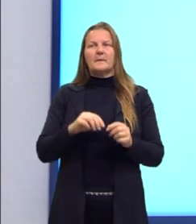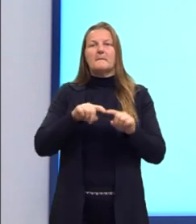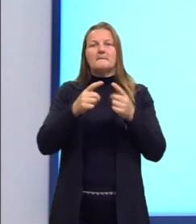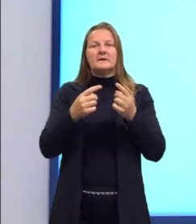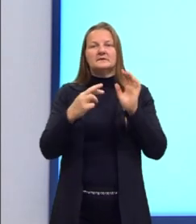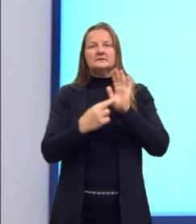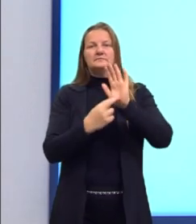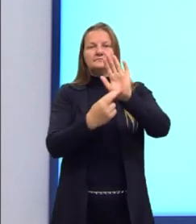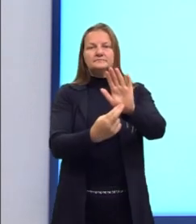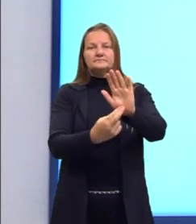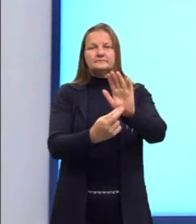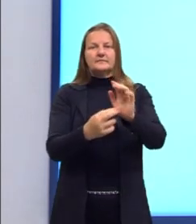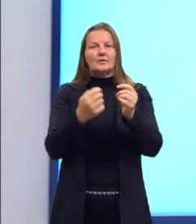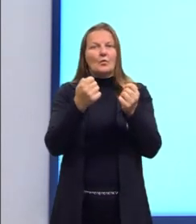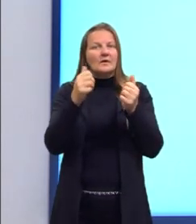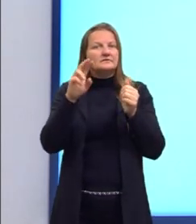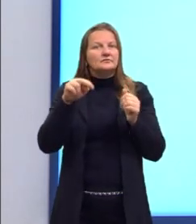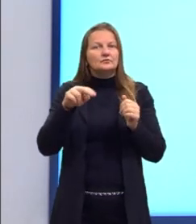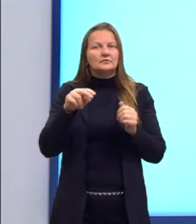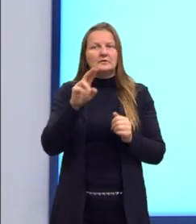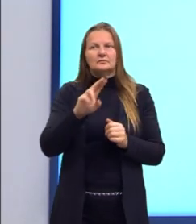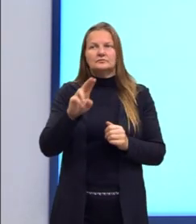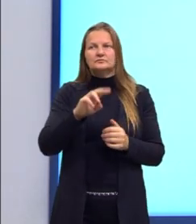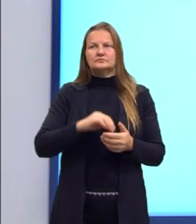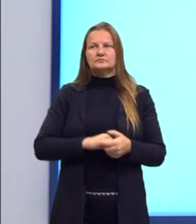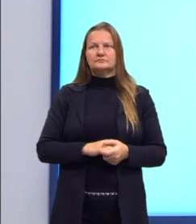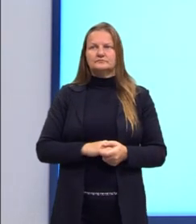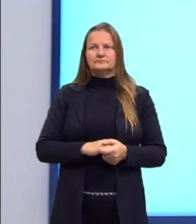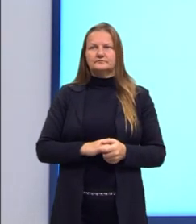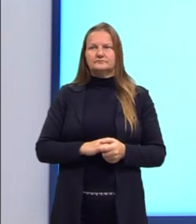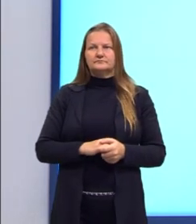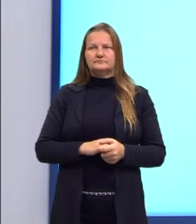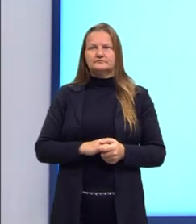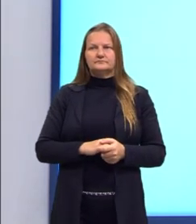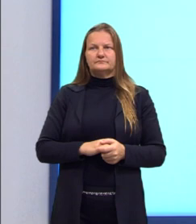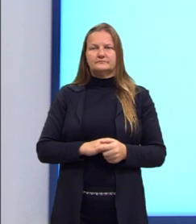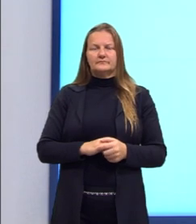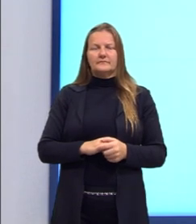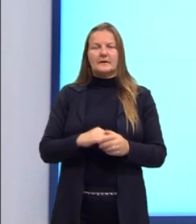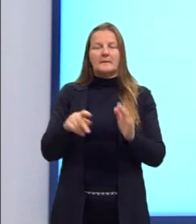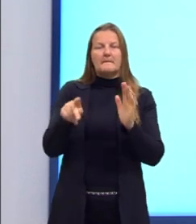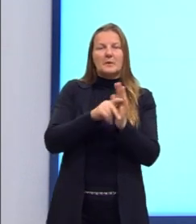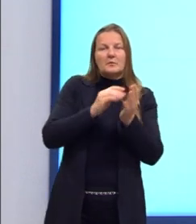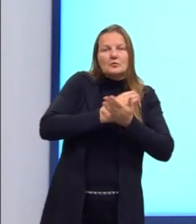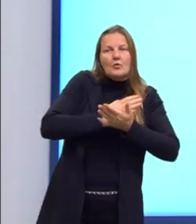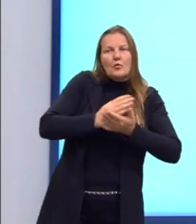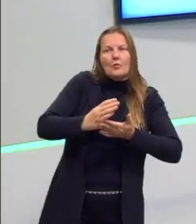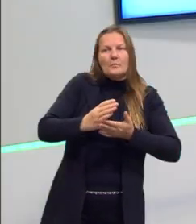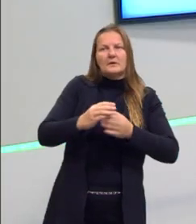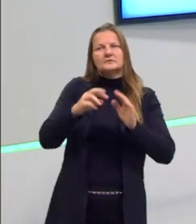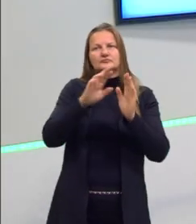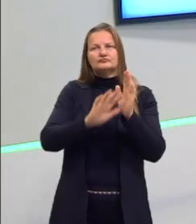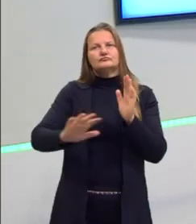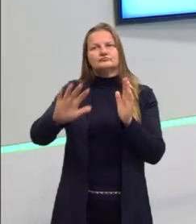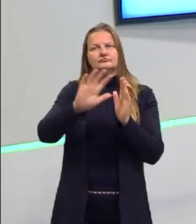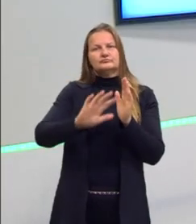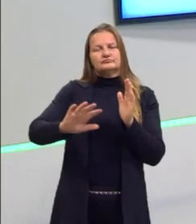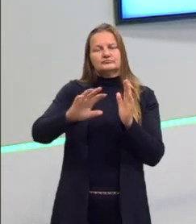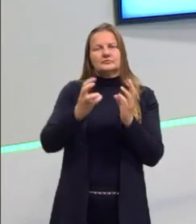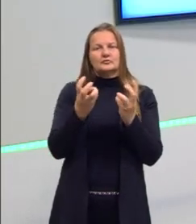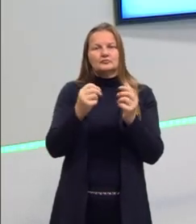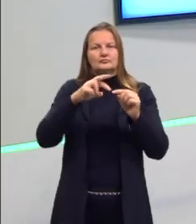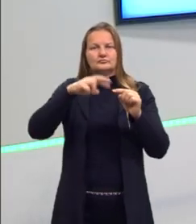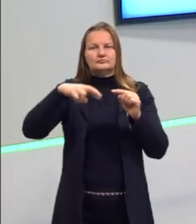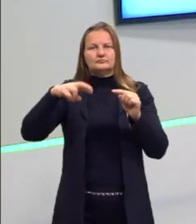representação a que não é usual é mais fácil a gente encontrar essa representação aqui então a gente precisa saber né que